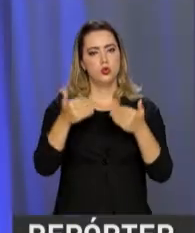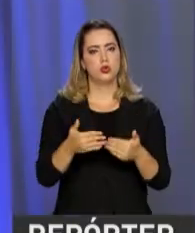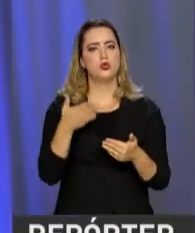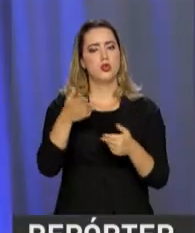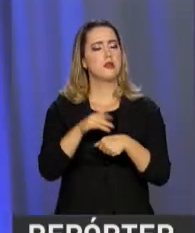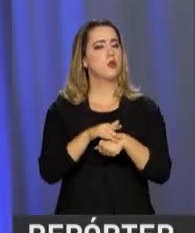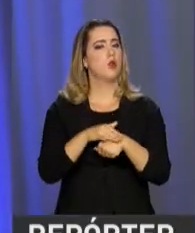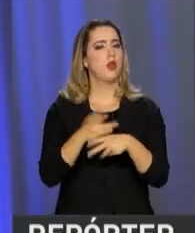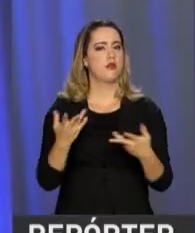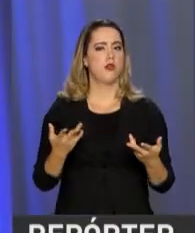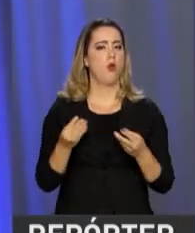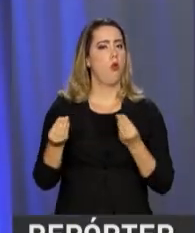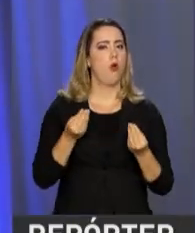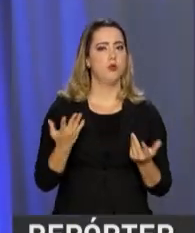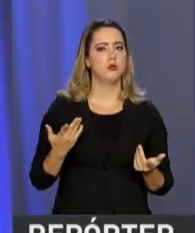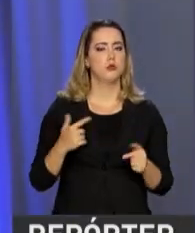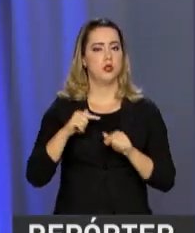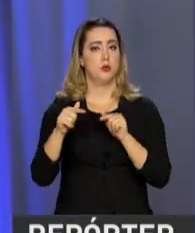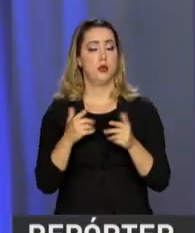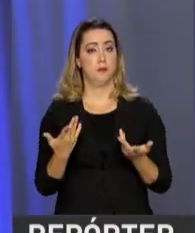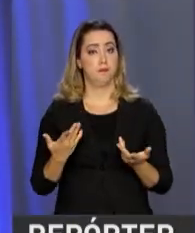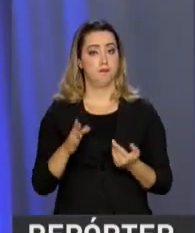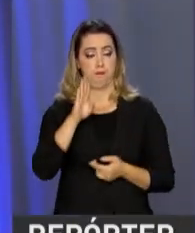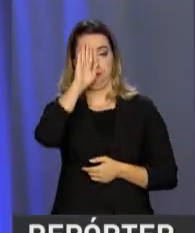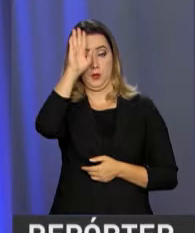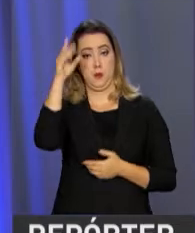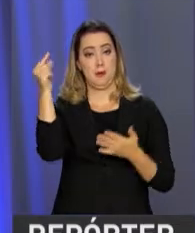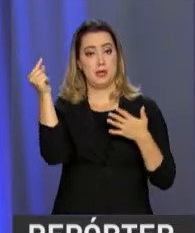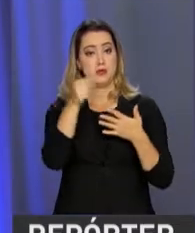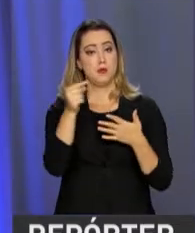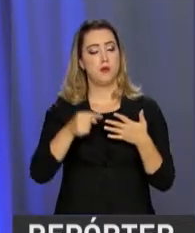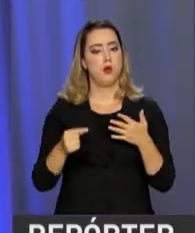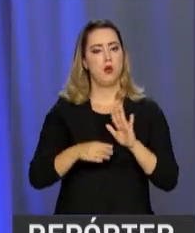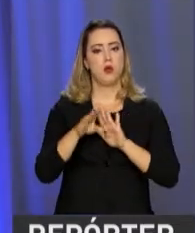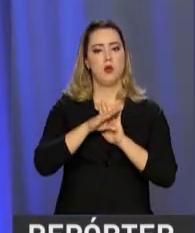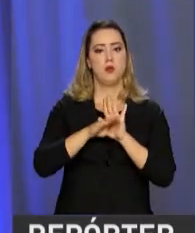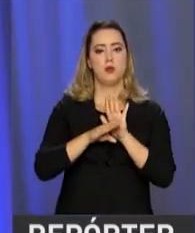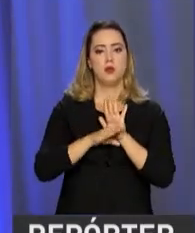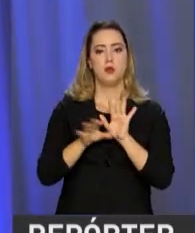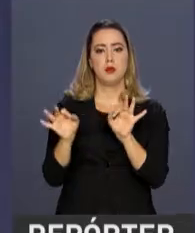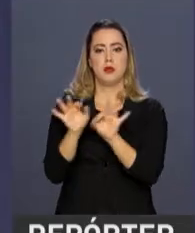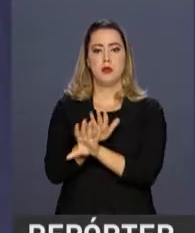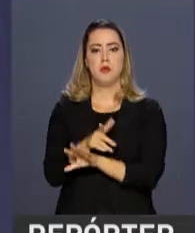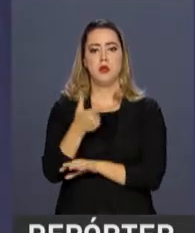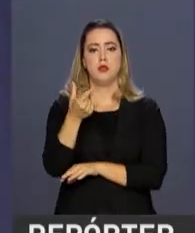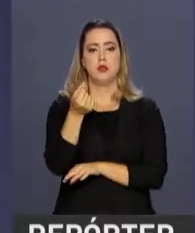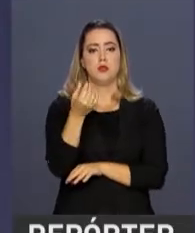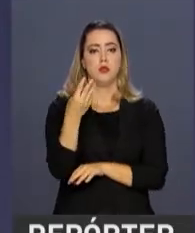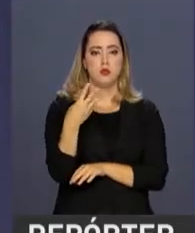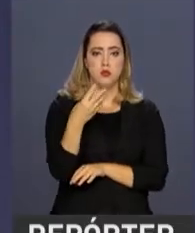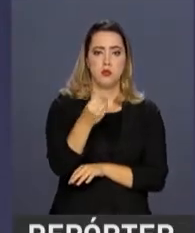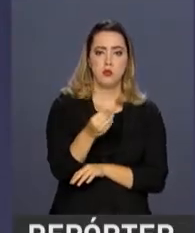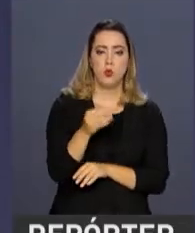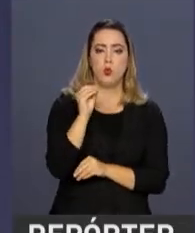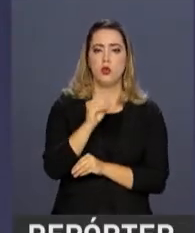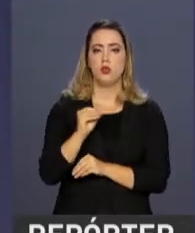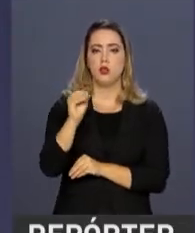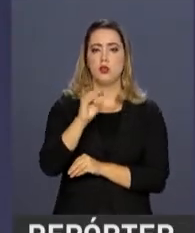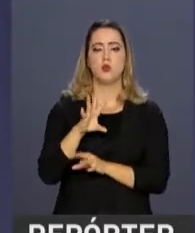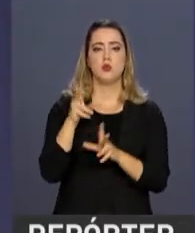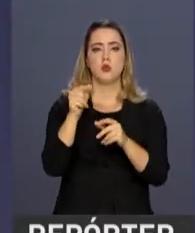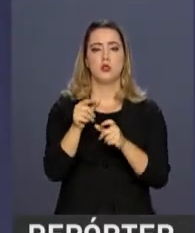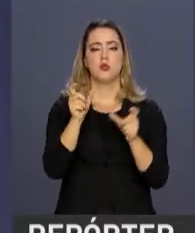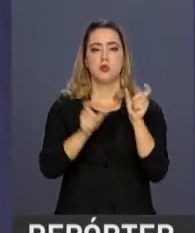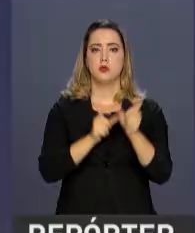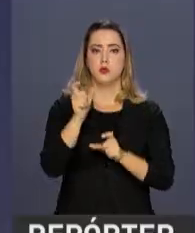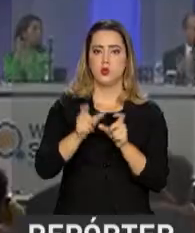doença. A principal delas é o Plano Nacional para a Eliminação da Hepatite C até 2030, que prevê a oferta de tratamento para